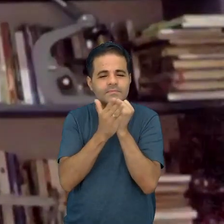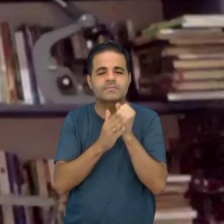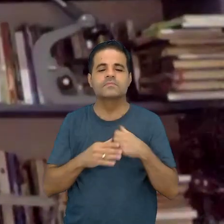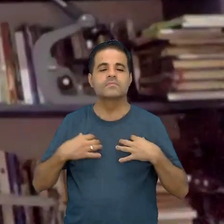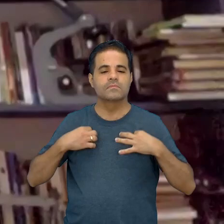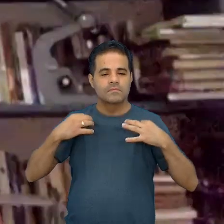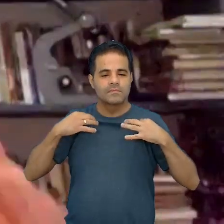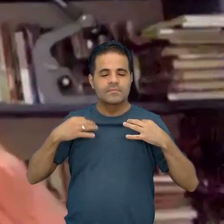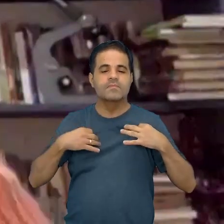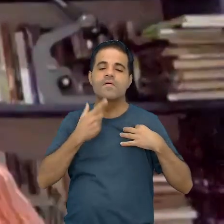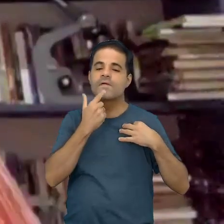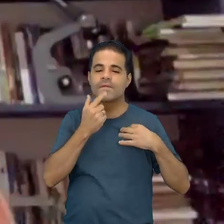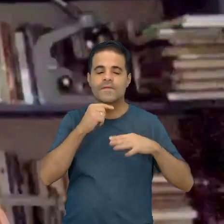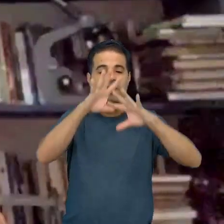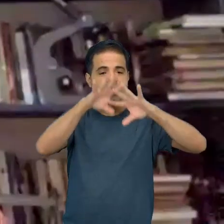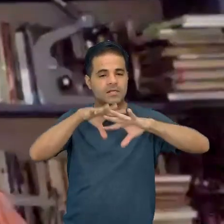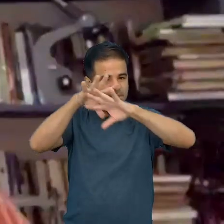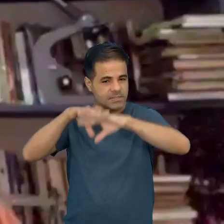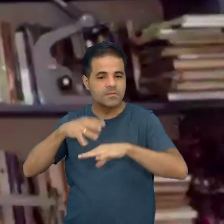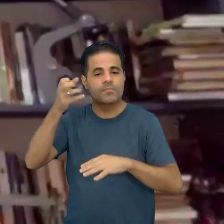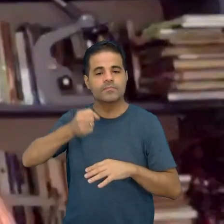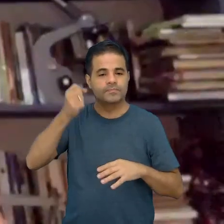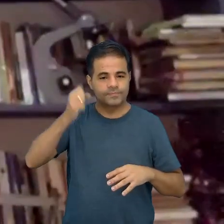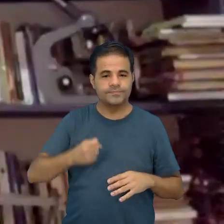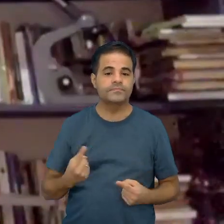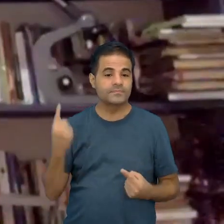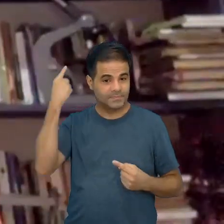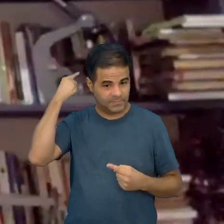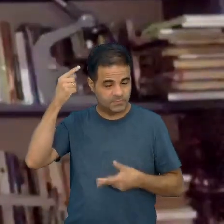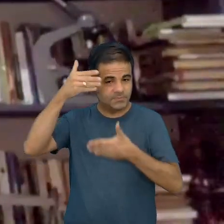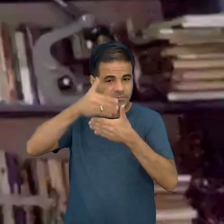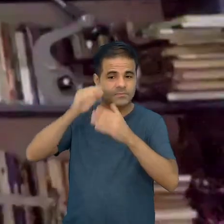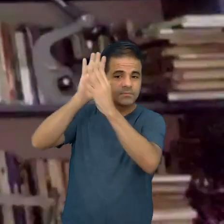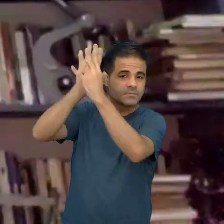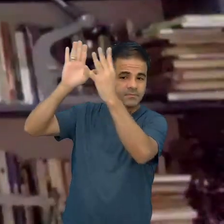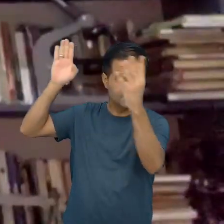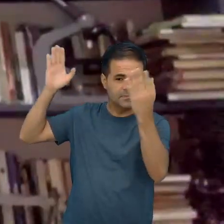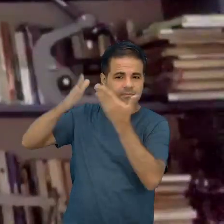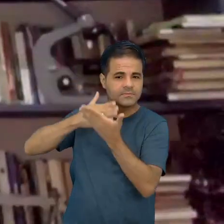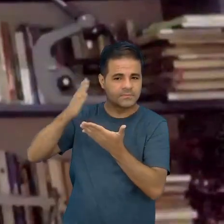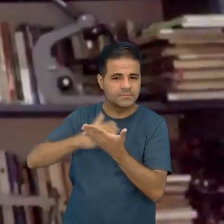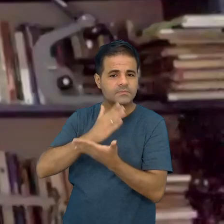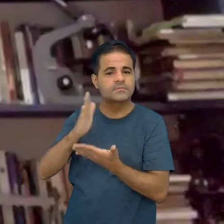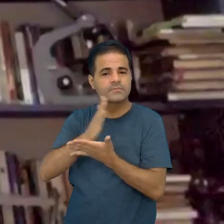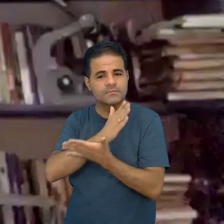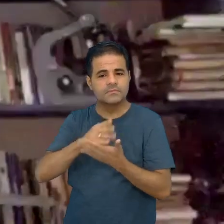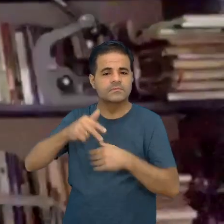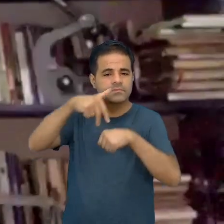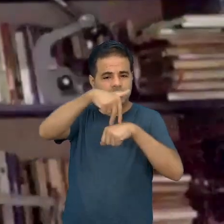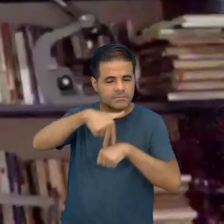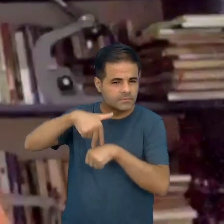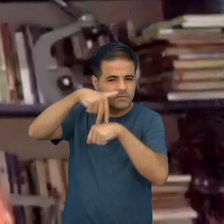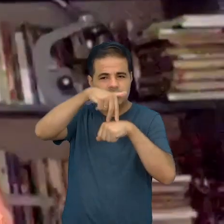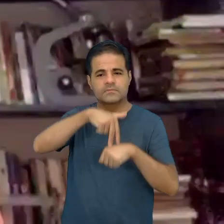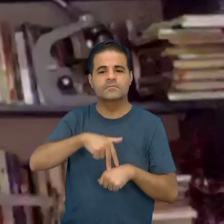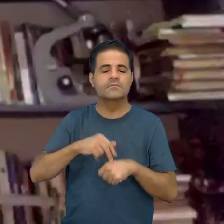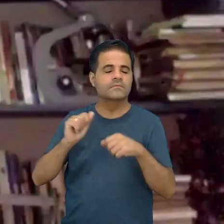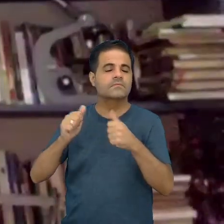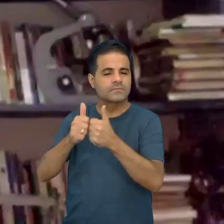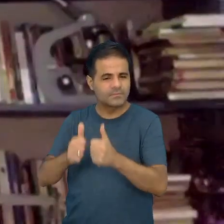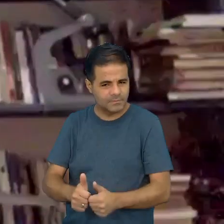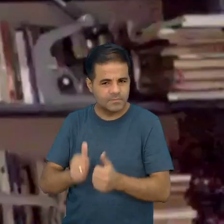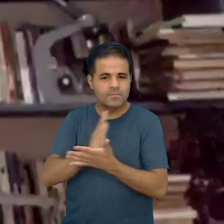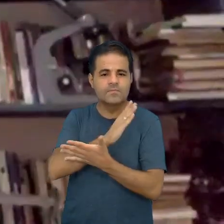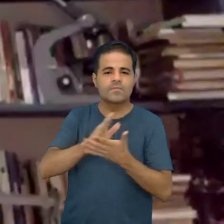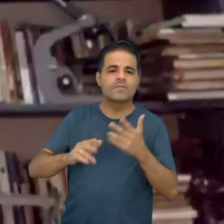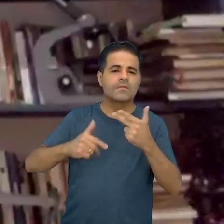uma camisa vermelha, com listras brancas, ao meu fundo tem uma estante de livros com algumas estátuas e tudo mais, e